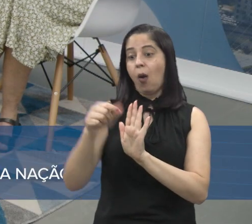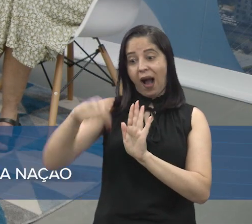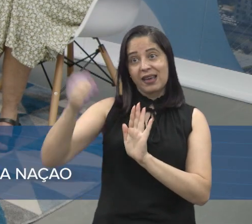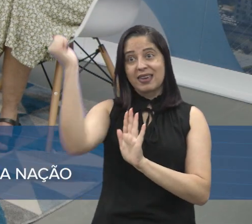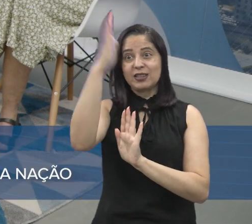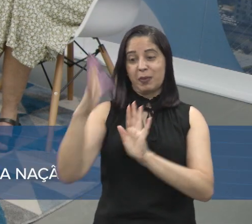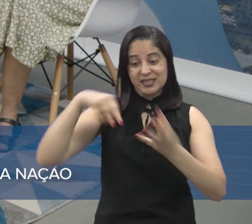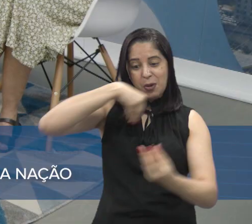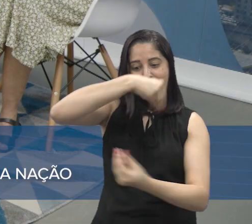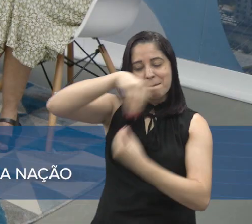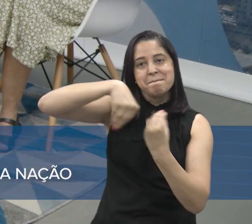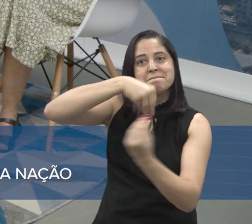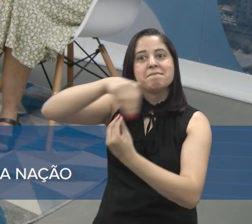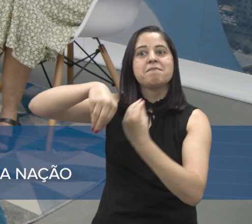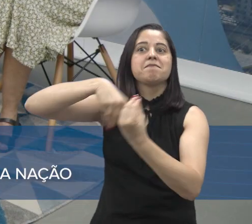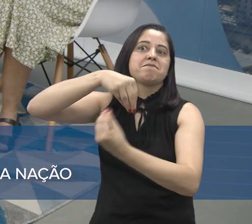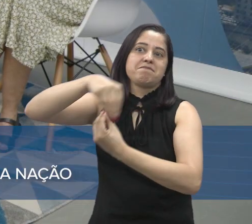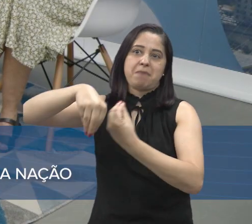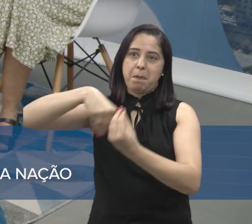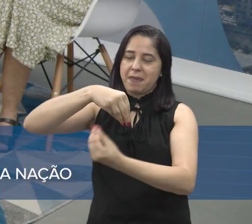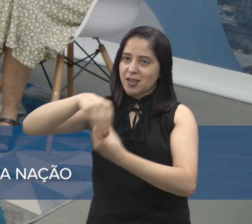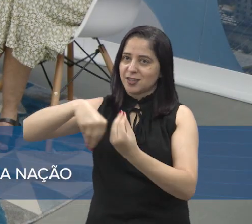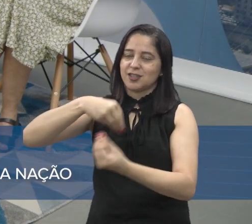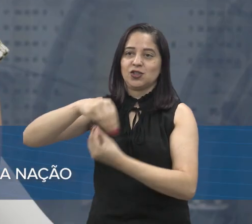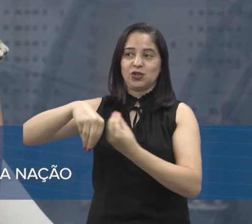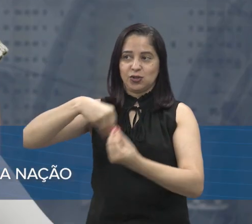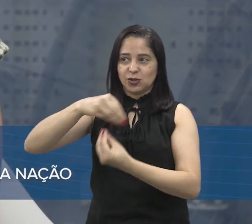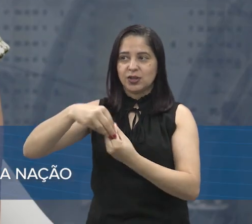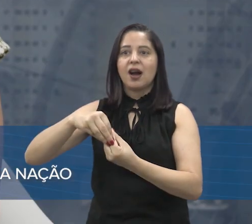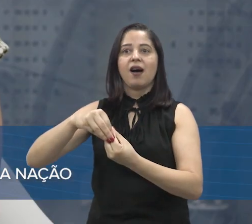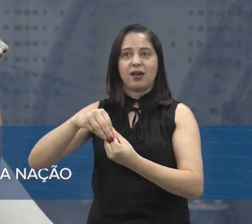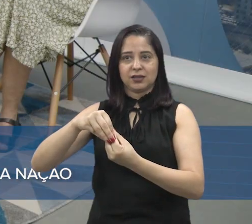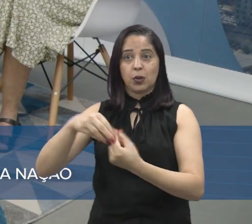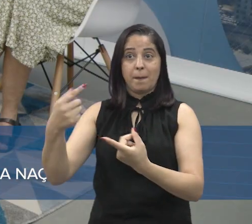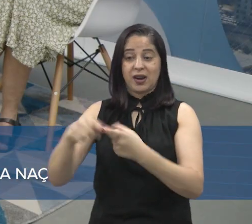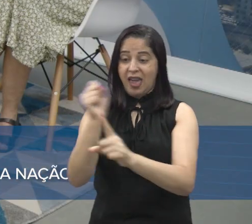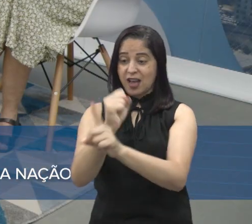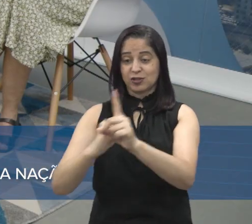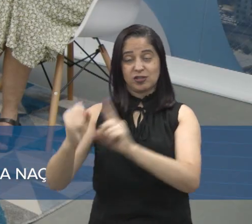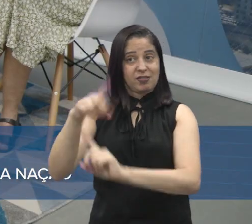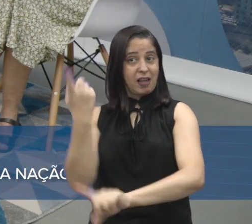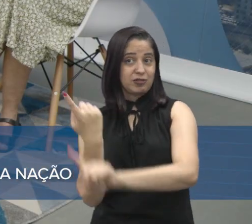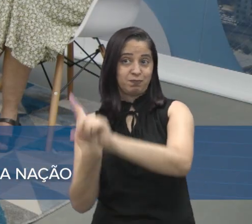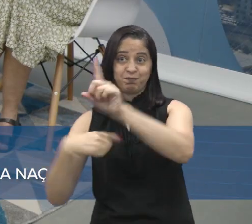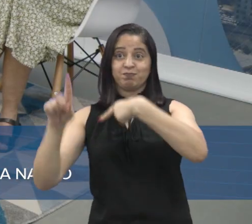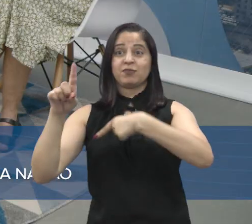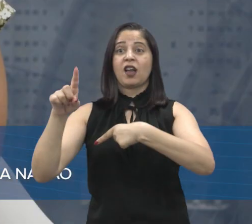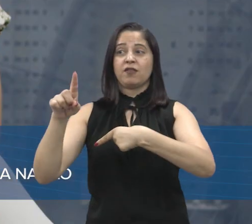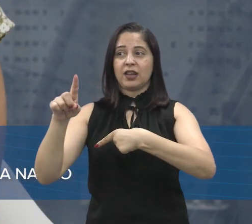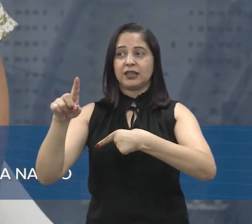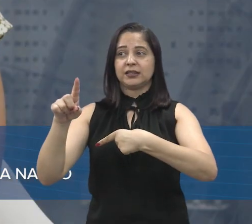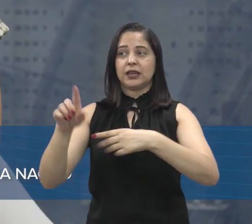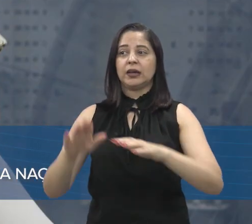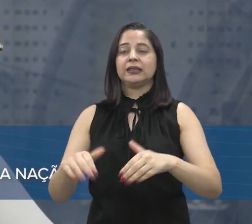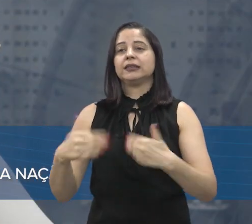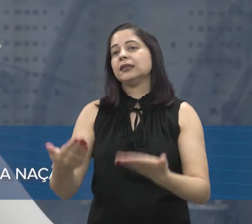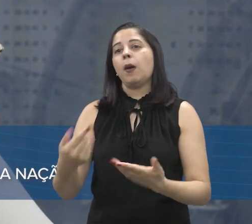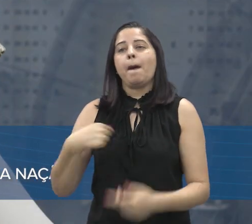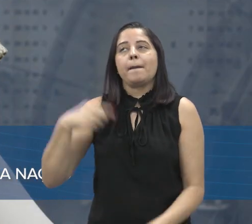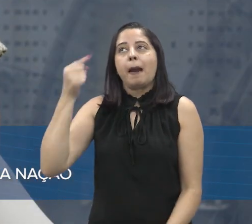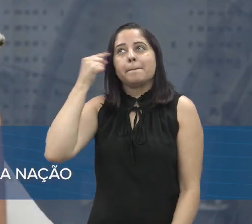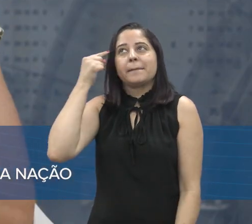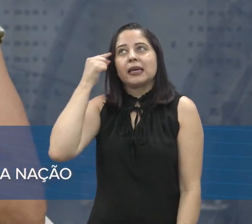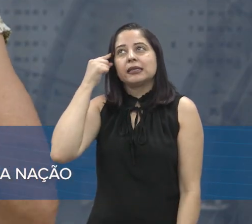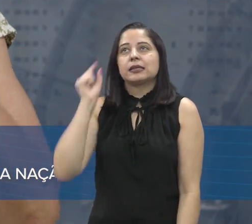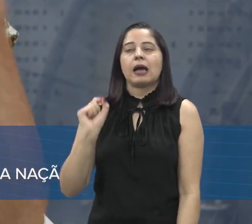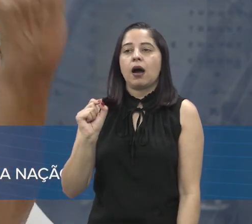cultural, sempre digo identidades. Entendo, tem muito disso, né? Plural, a identidade. Não temos uma só